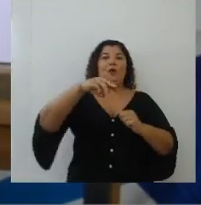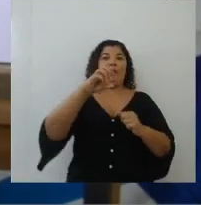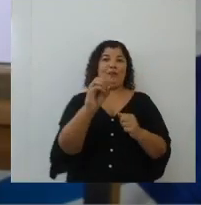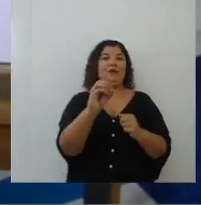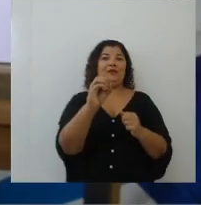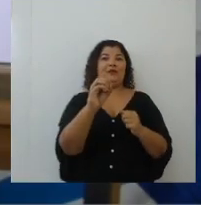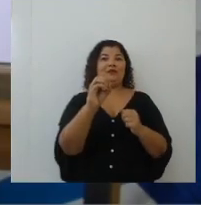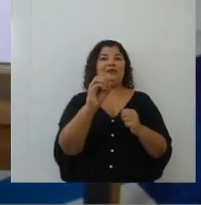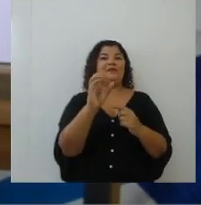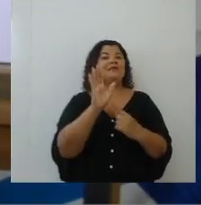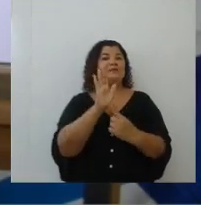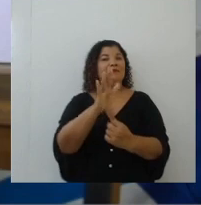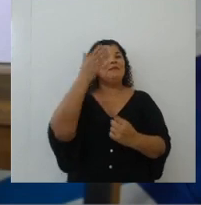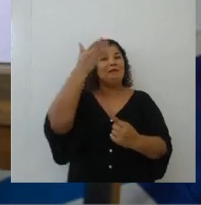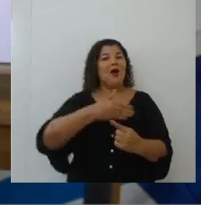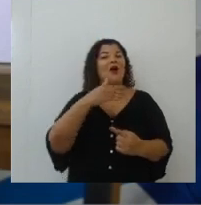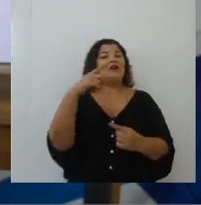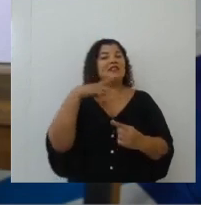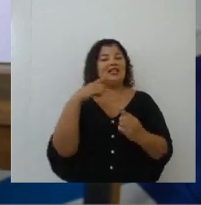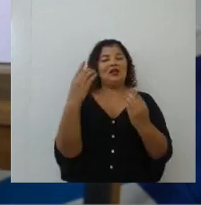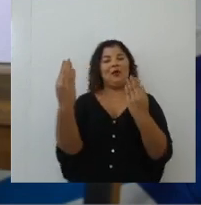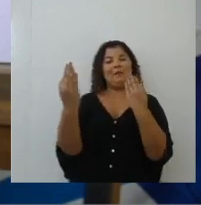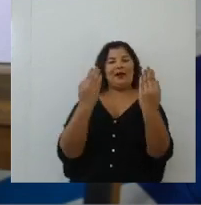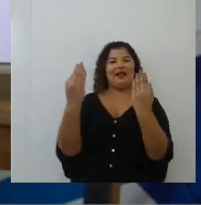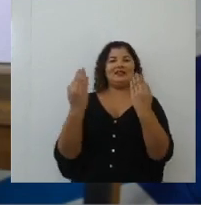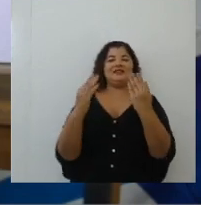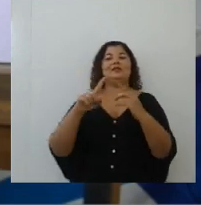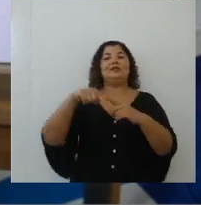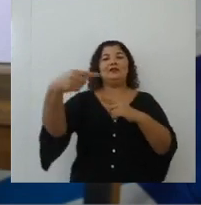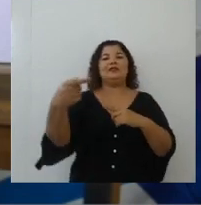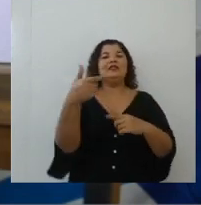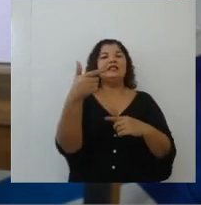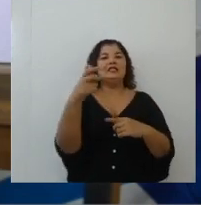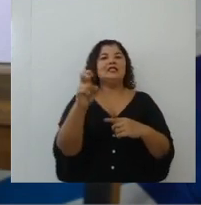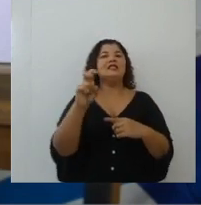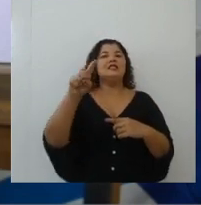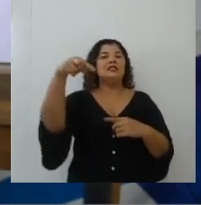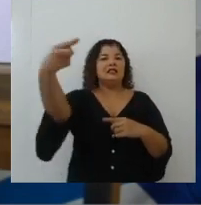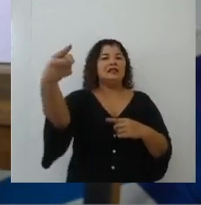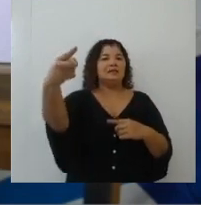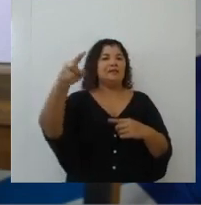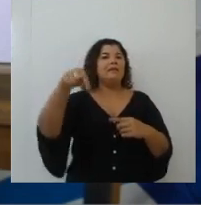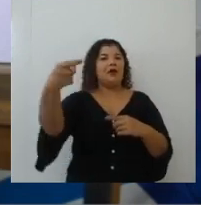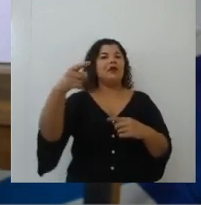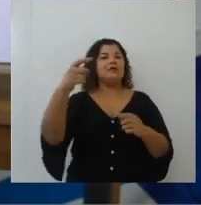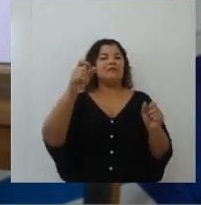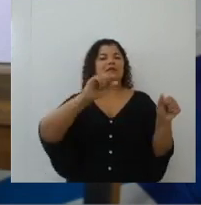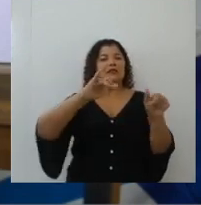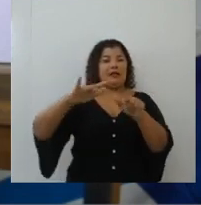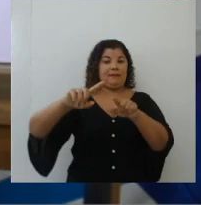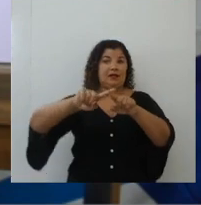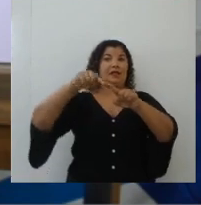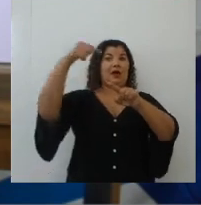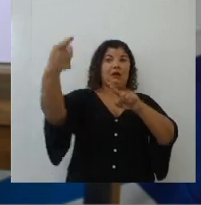15. Atenção, galera, nós vamos ter aula de coesão textual, hein? A aula já está ficando muito legal. A gente vai falar de